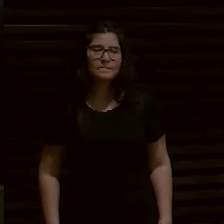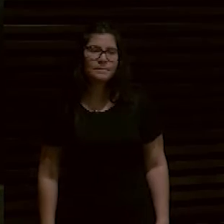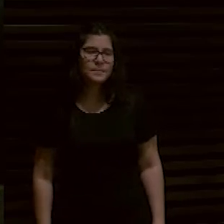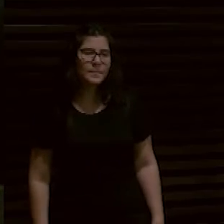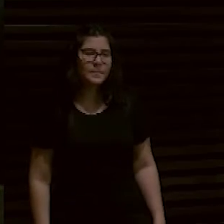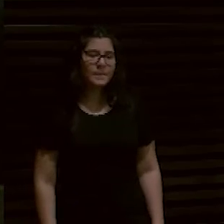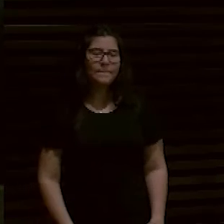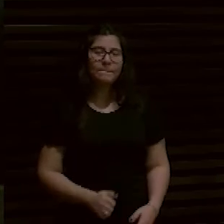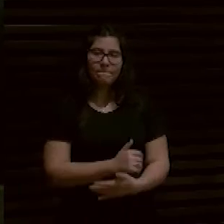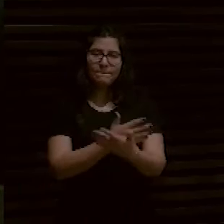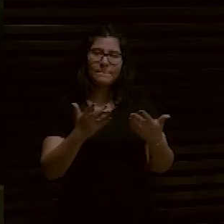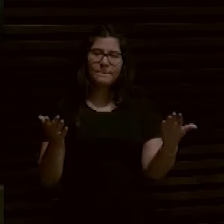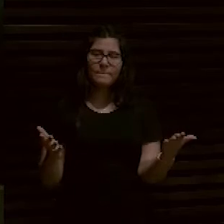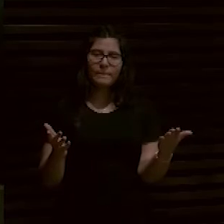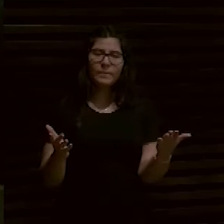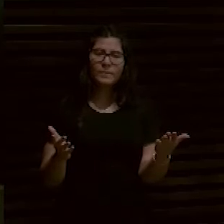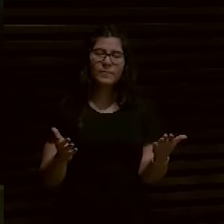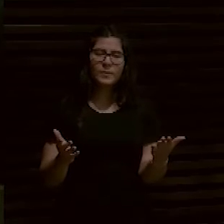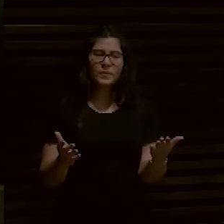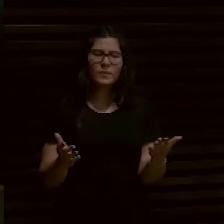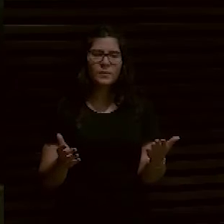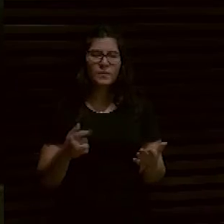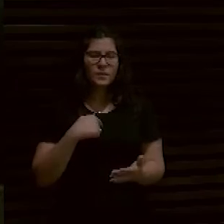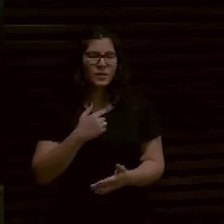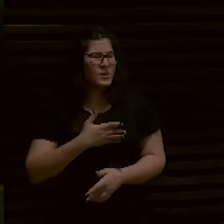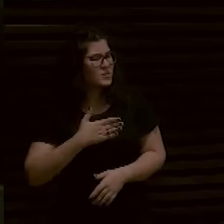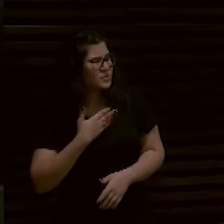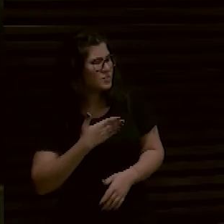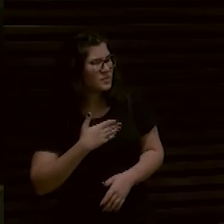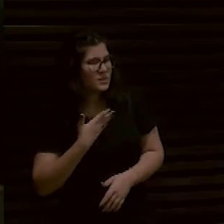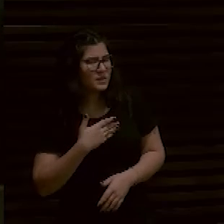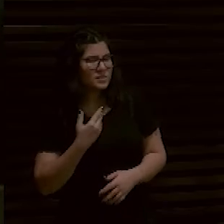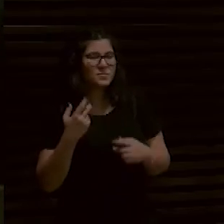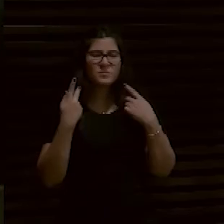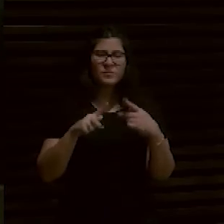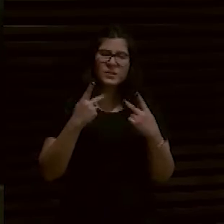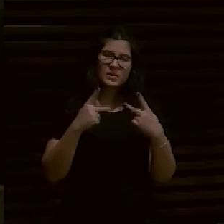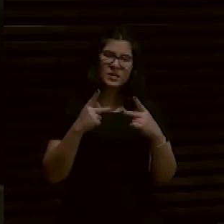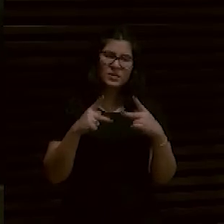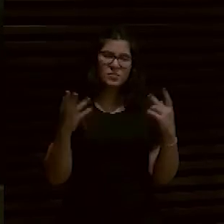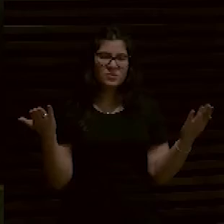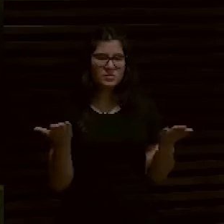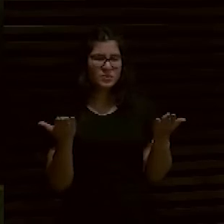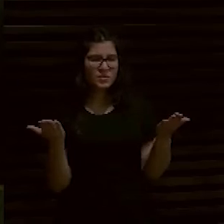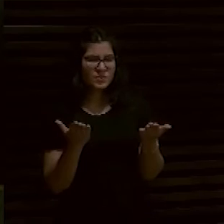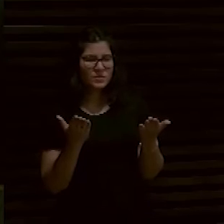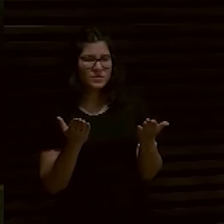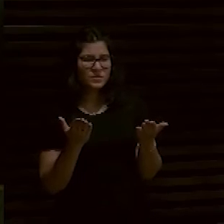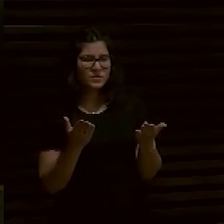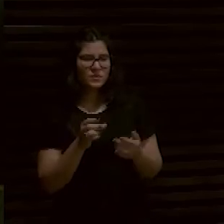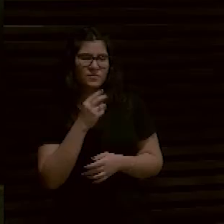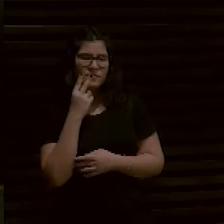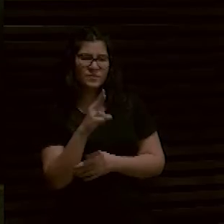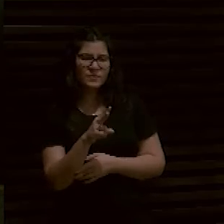Meus irmãos, tem me assustado alguns pregadores contemporâneos, e esses dias ouvi um,